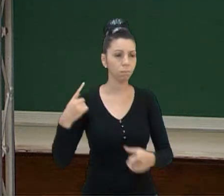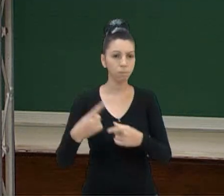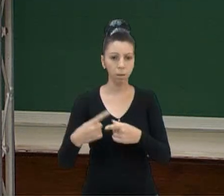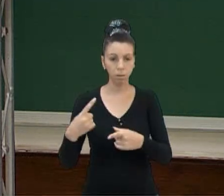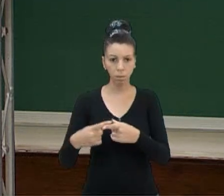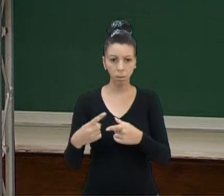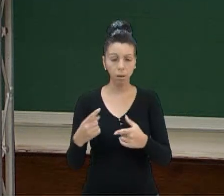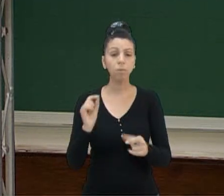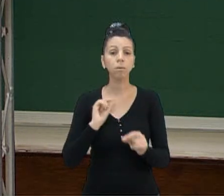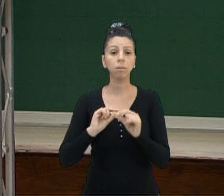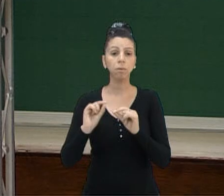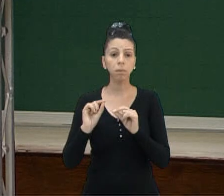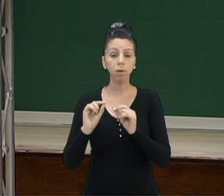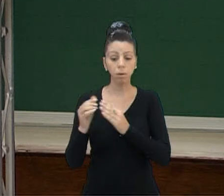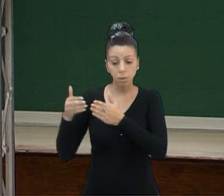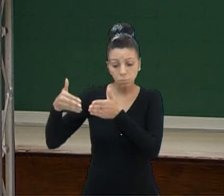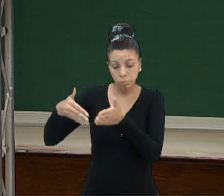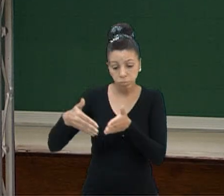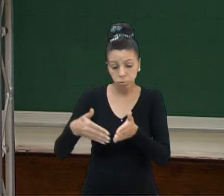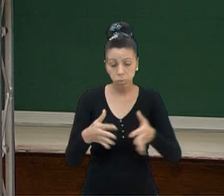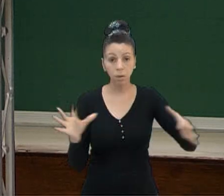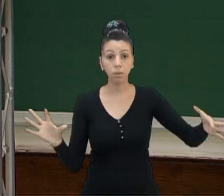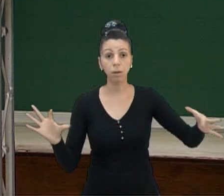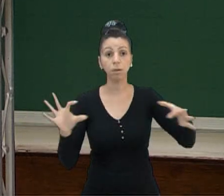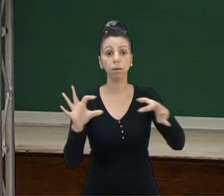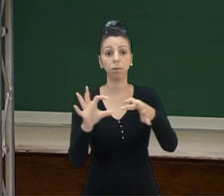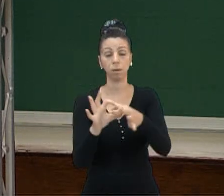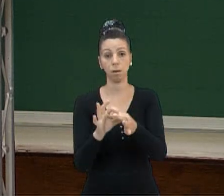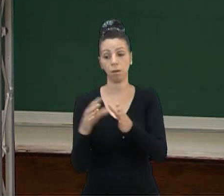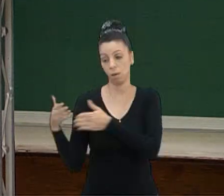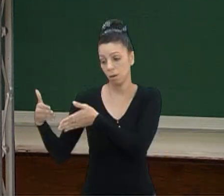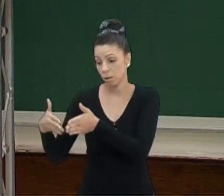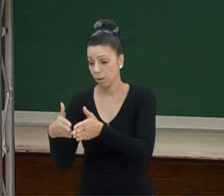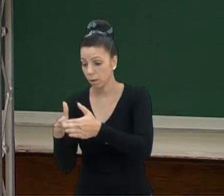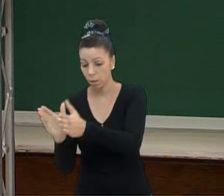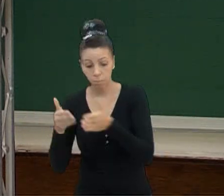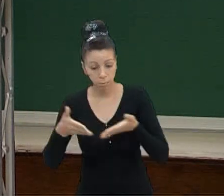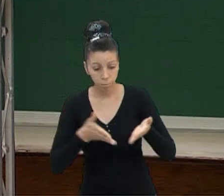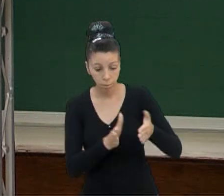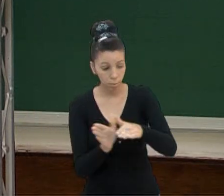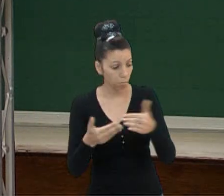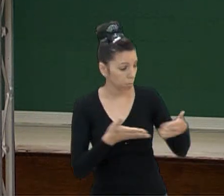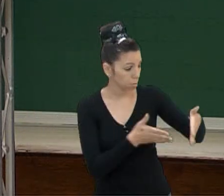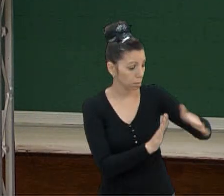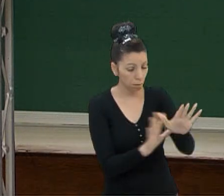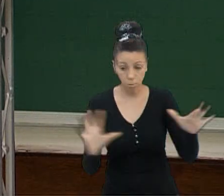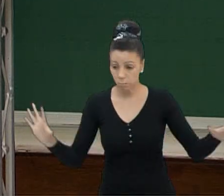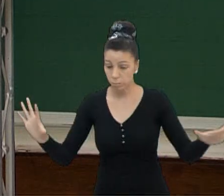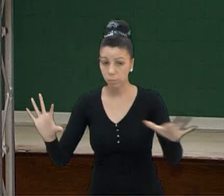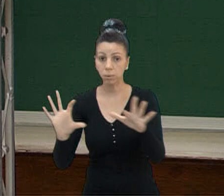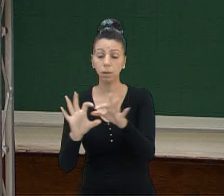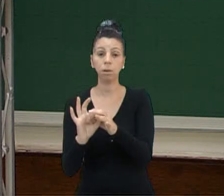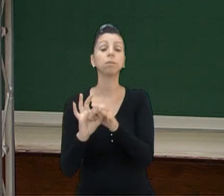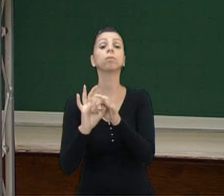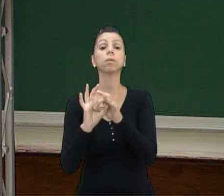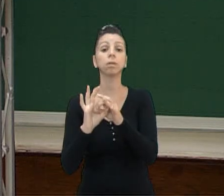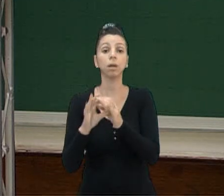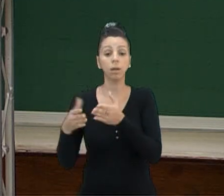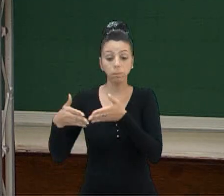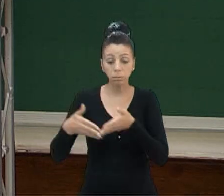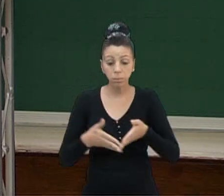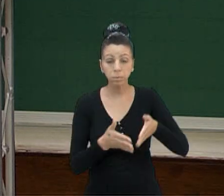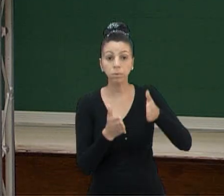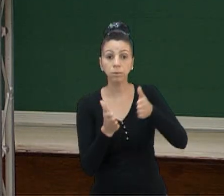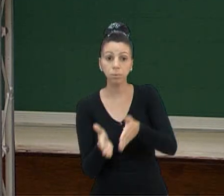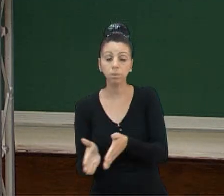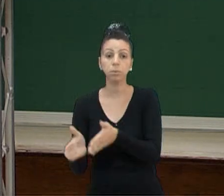rede ali interligada desses rios para o transporte fluvial. Então, o transporte fluvial é extremamente importante para o